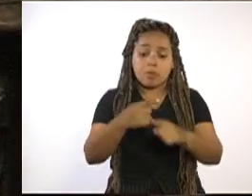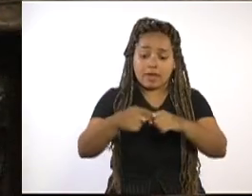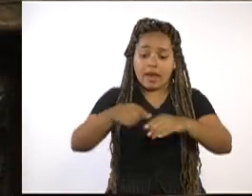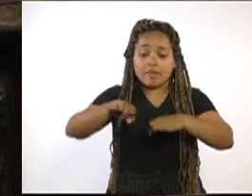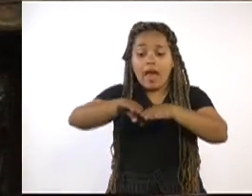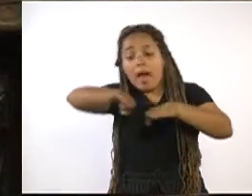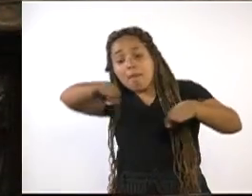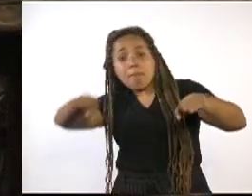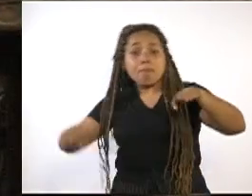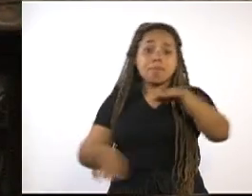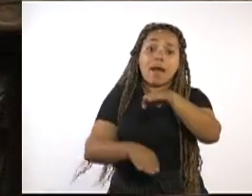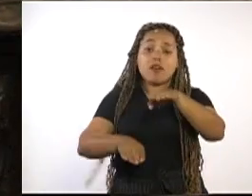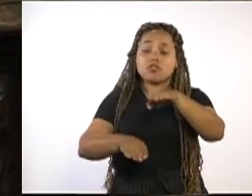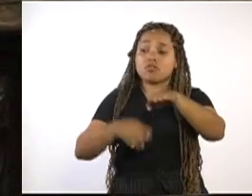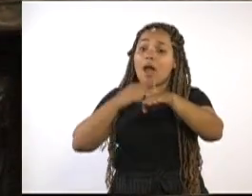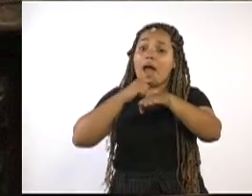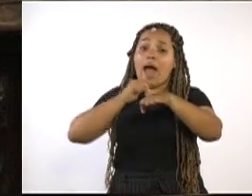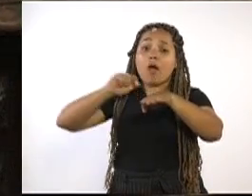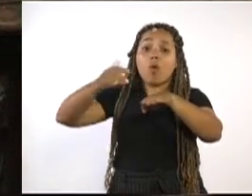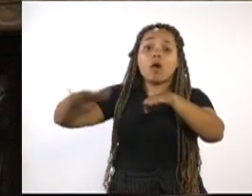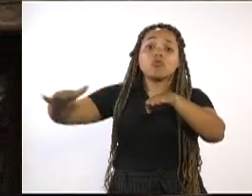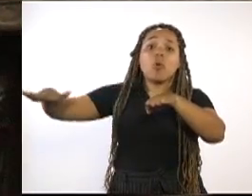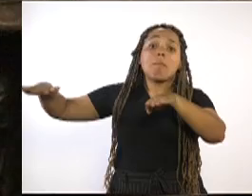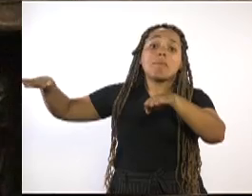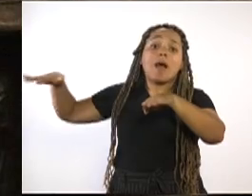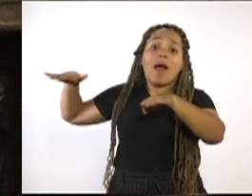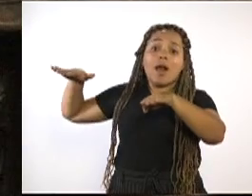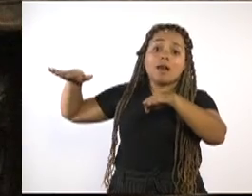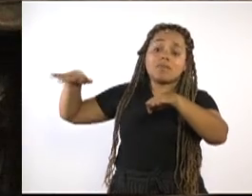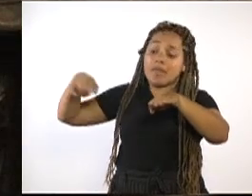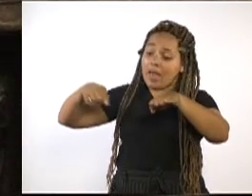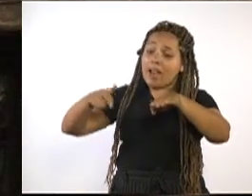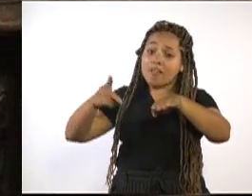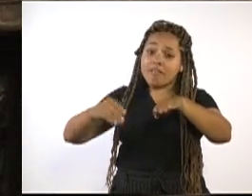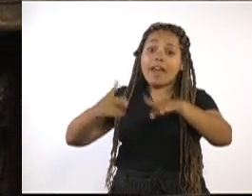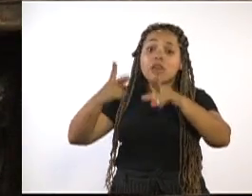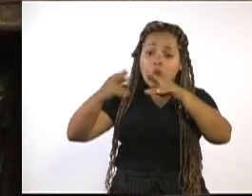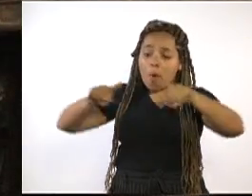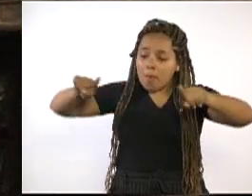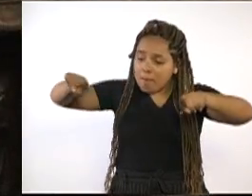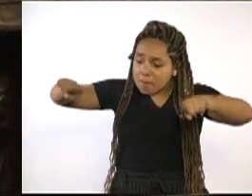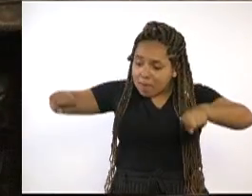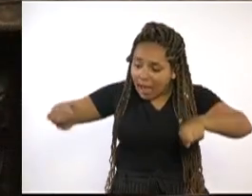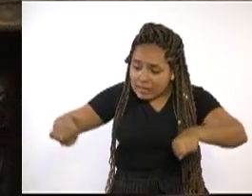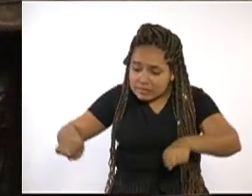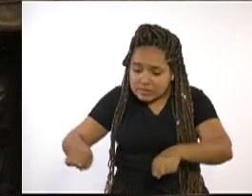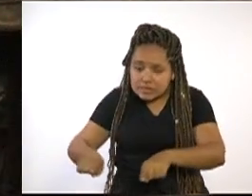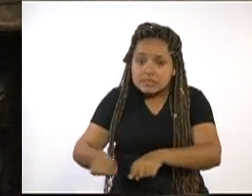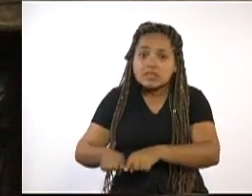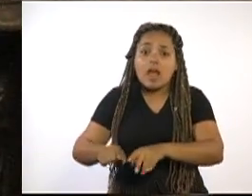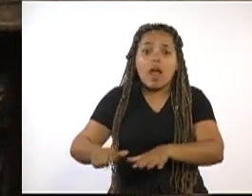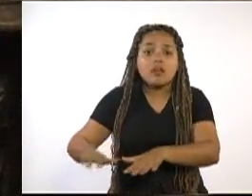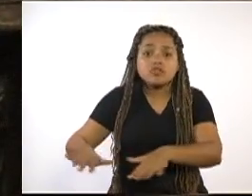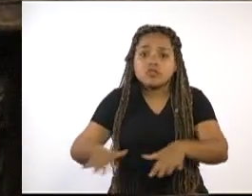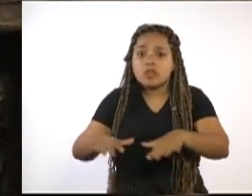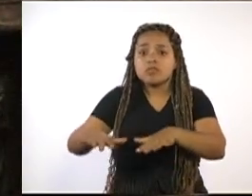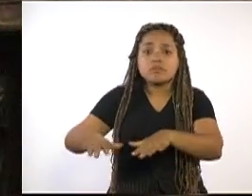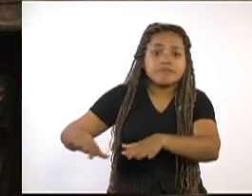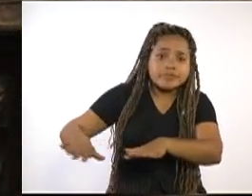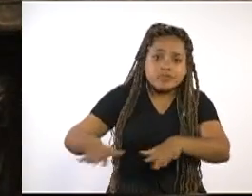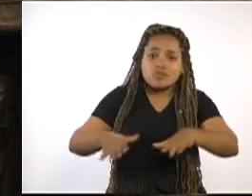servem como uma bacia e continuarão enchendo, enchendo e enchendo.